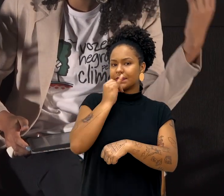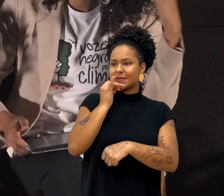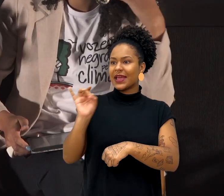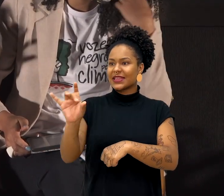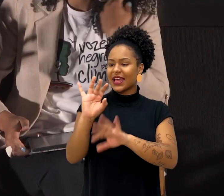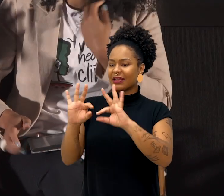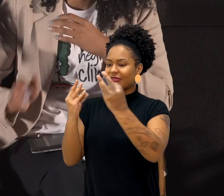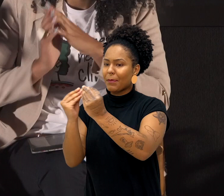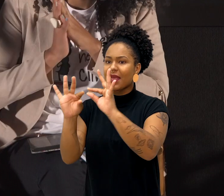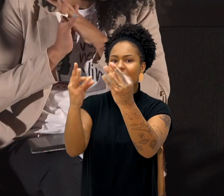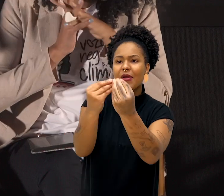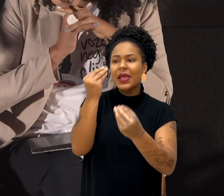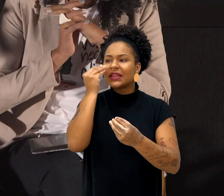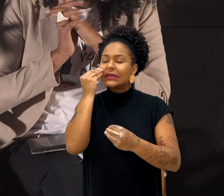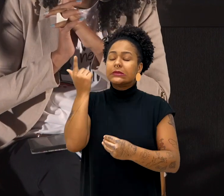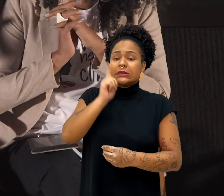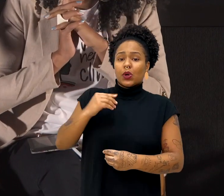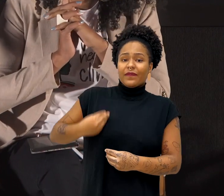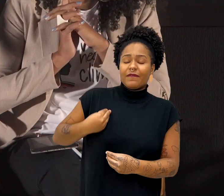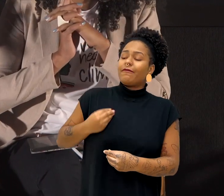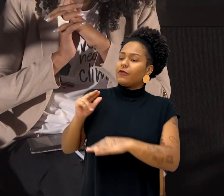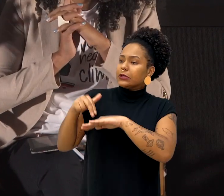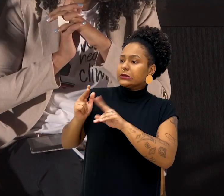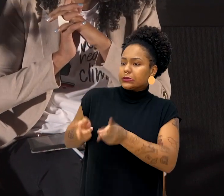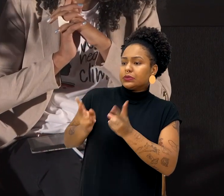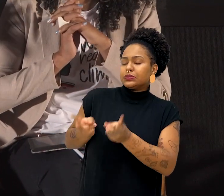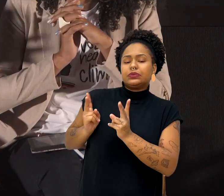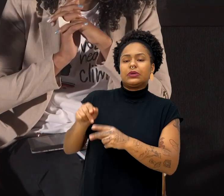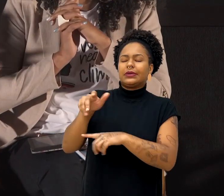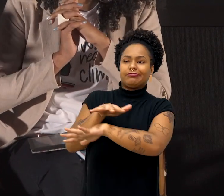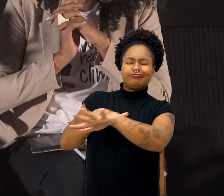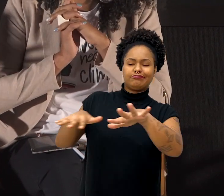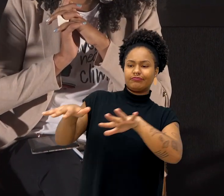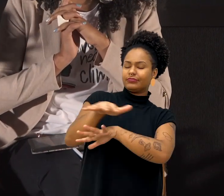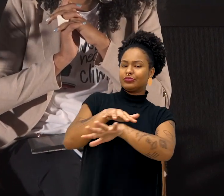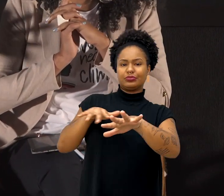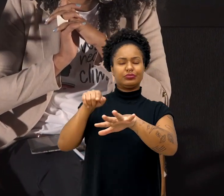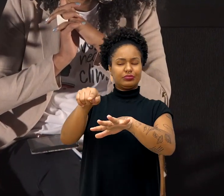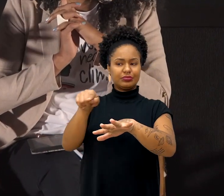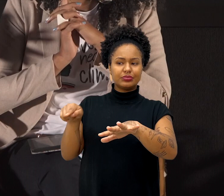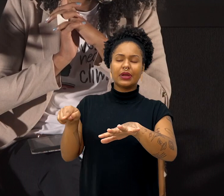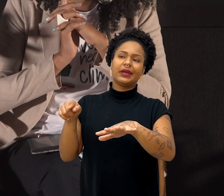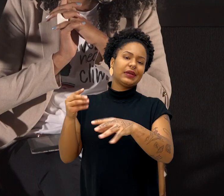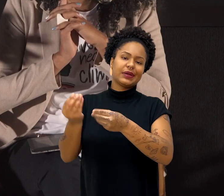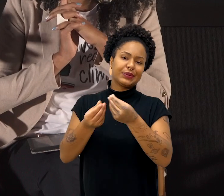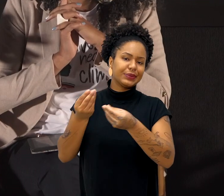que o que eles fazem, mesmo que de forma individual, ali, cada família tentando sobreviver